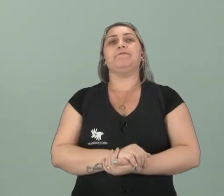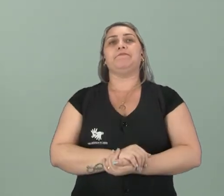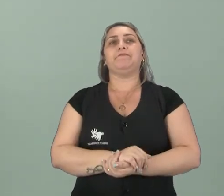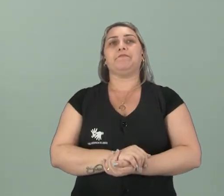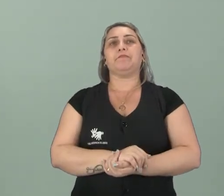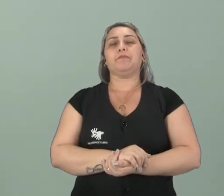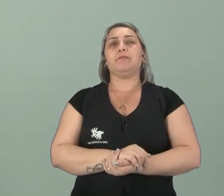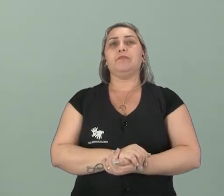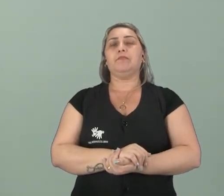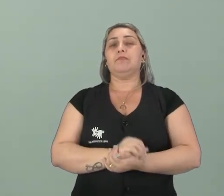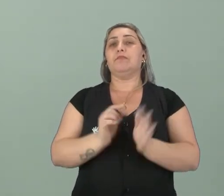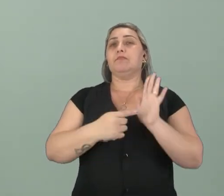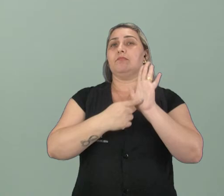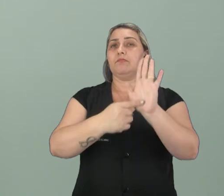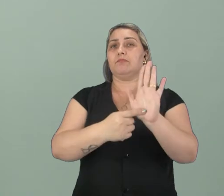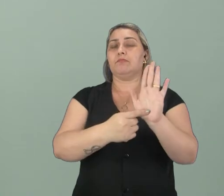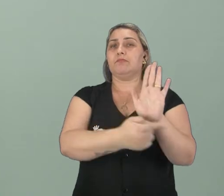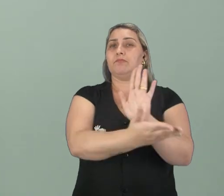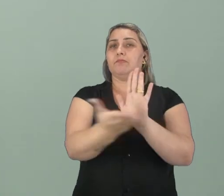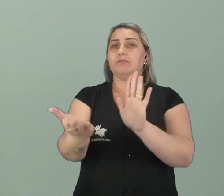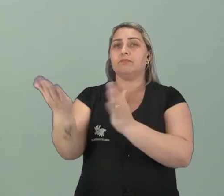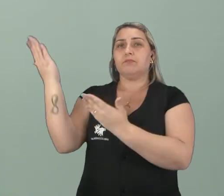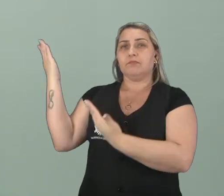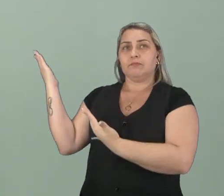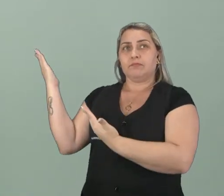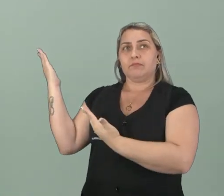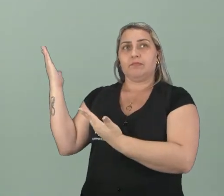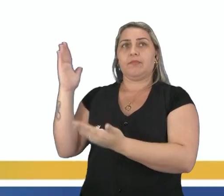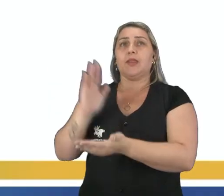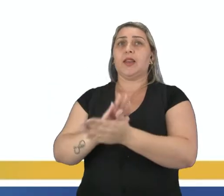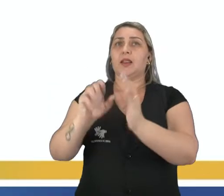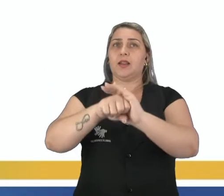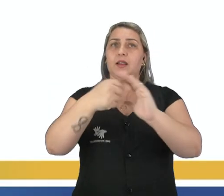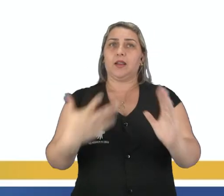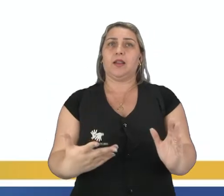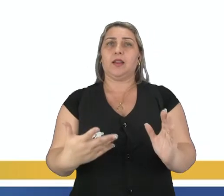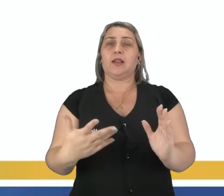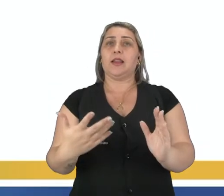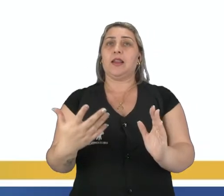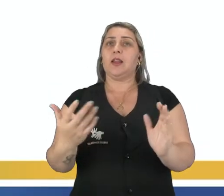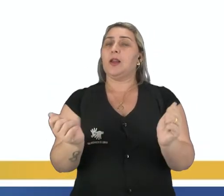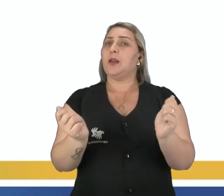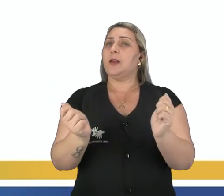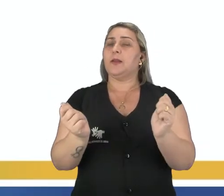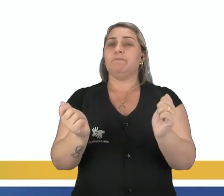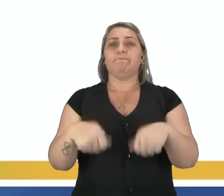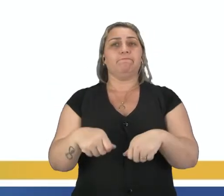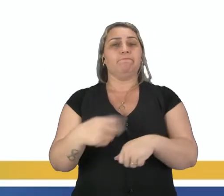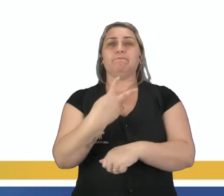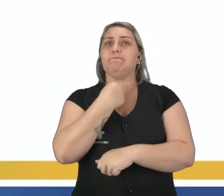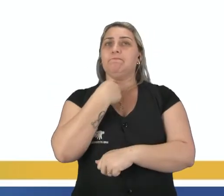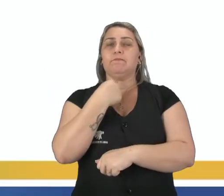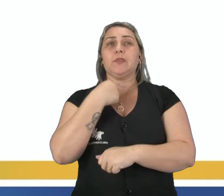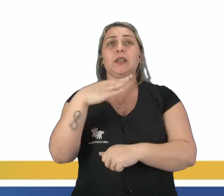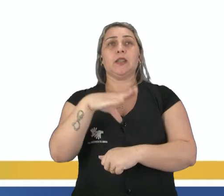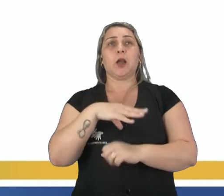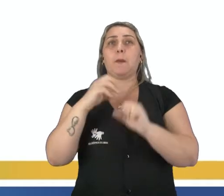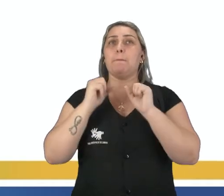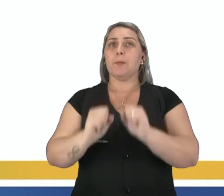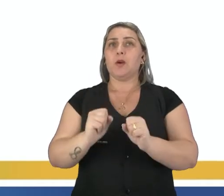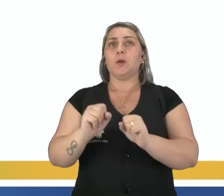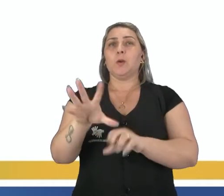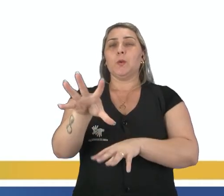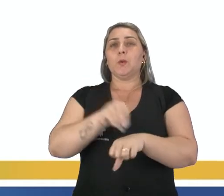é exatamente esse que eu estou mostrando para vocês. Então, essas características não permitem que as cidades